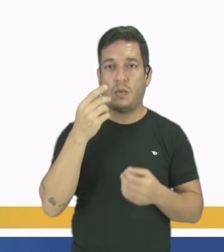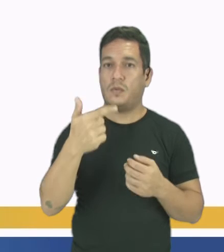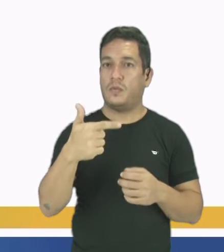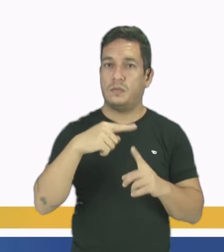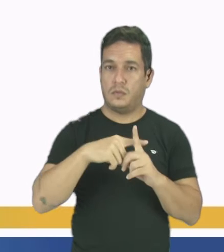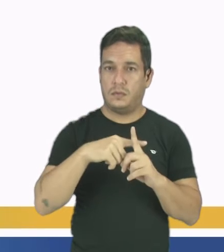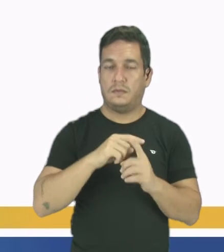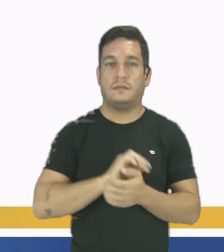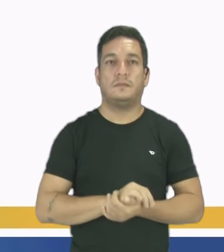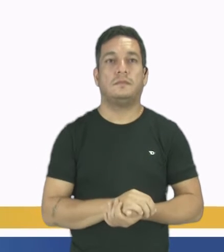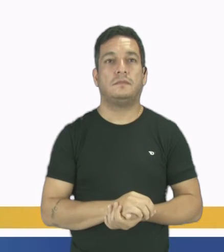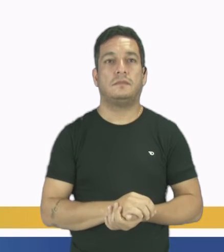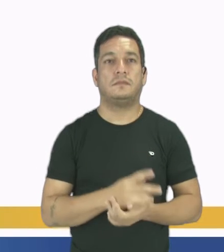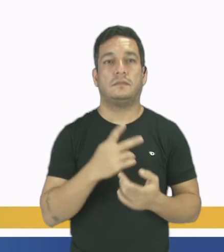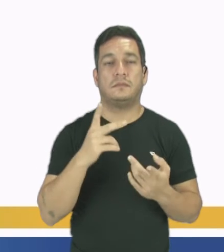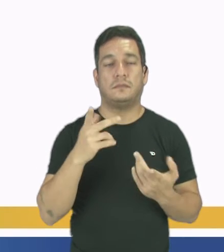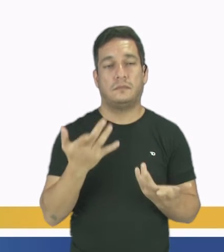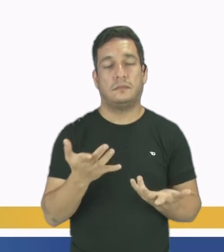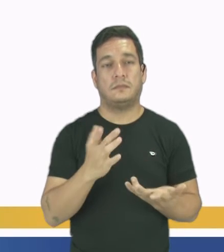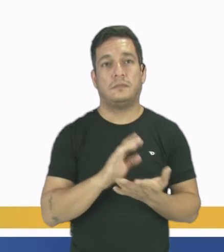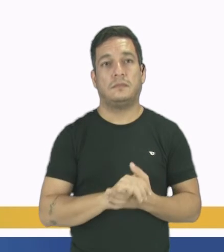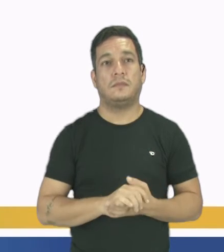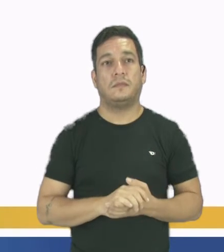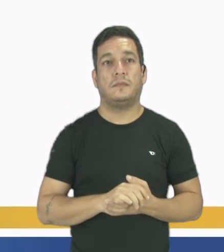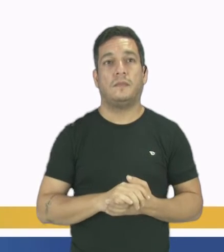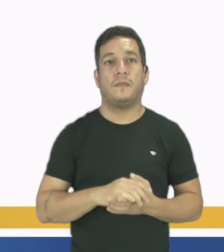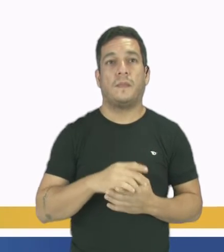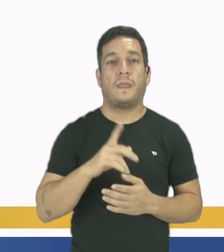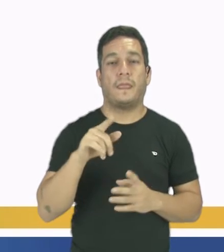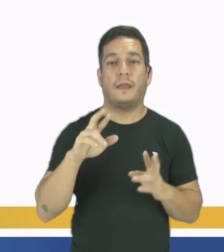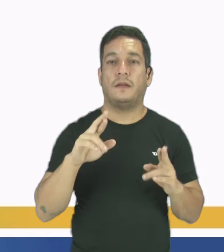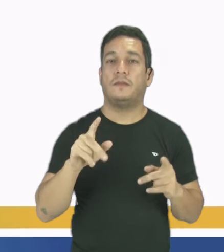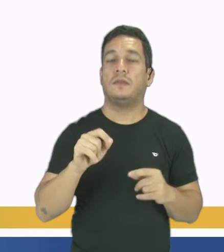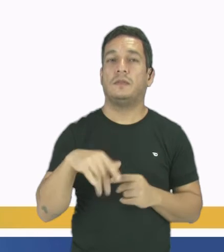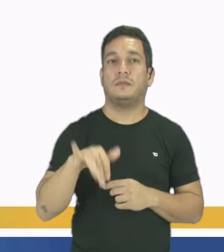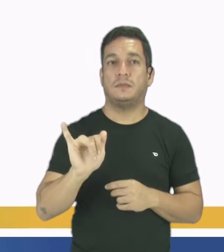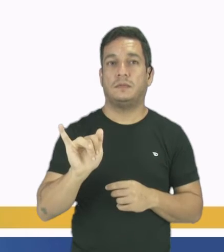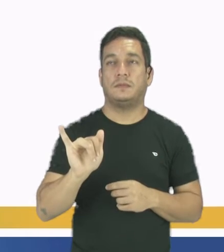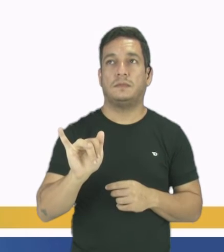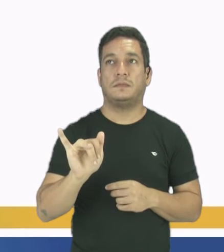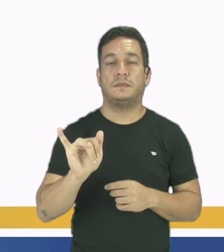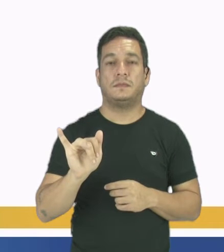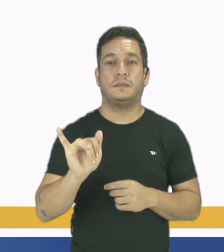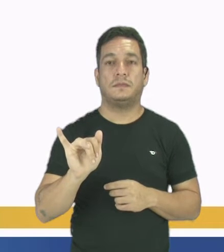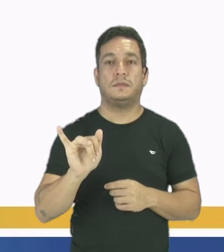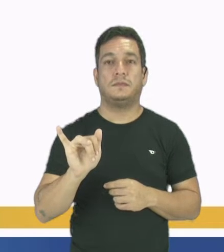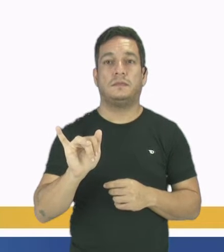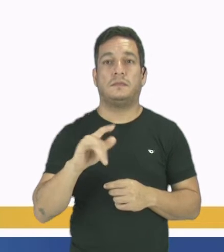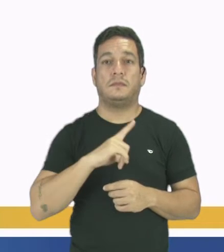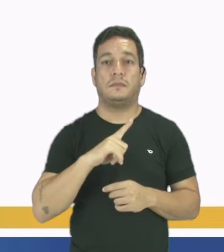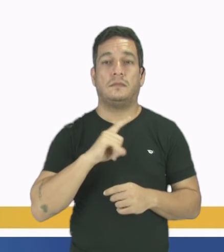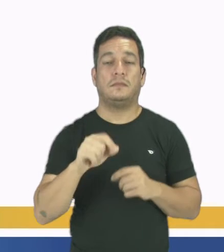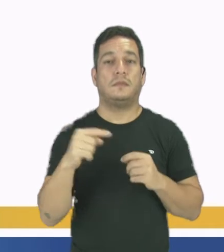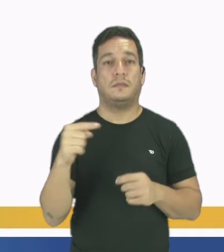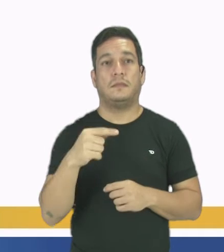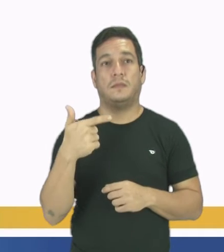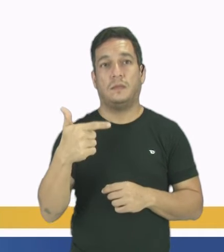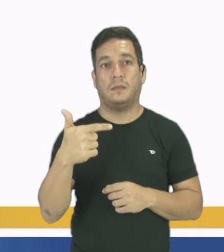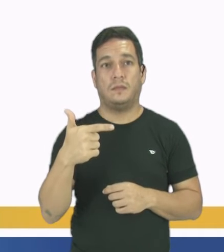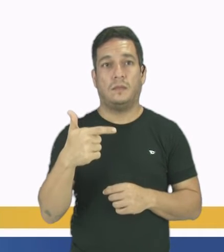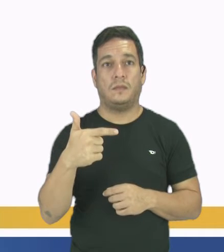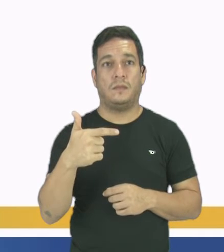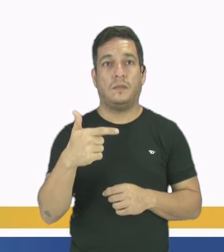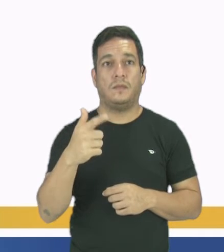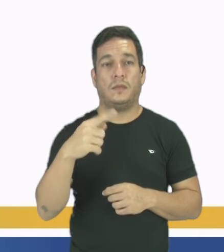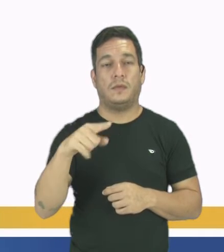2 positivo. De igual modo, dá o quadrado da diferença do y. Nós temos aí menos 2,